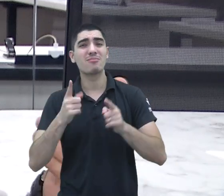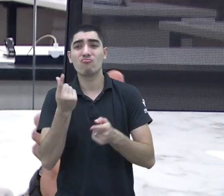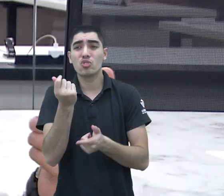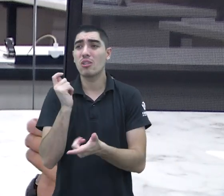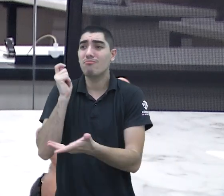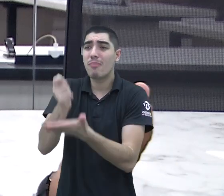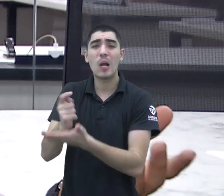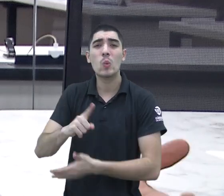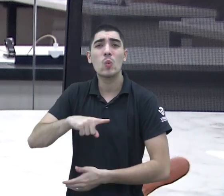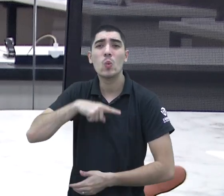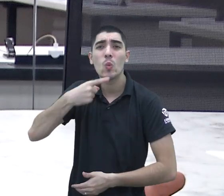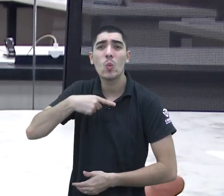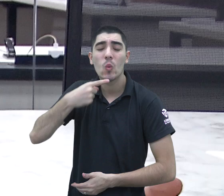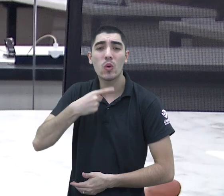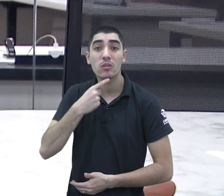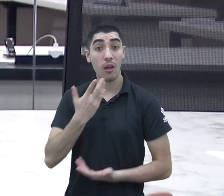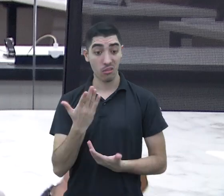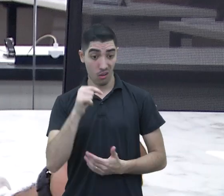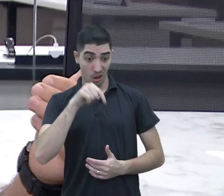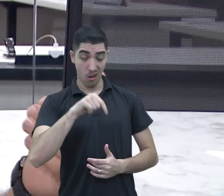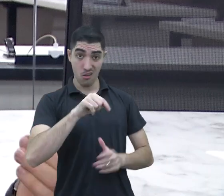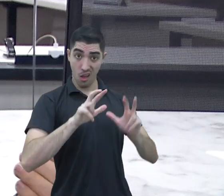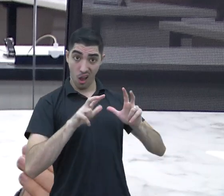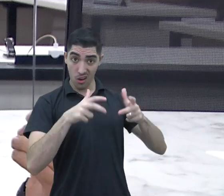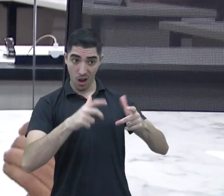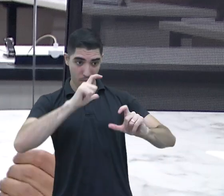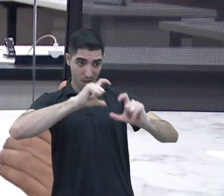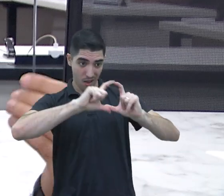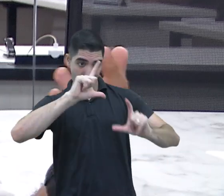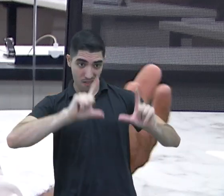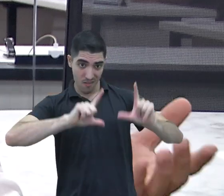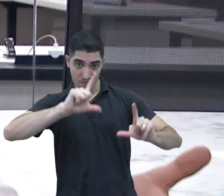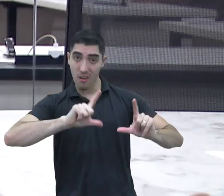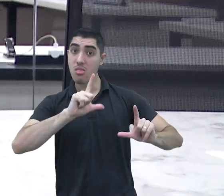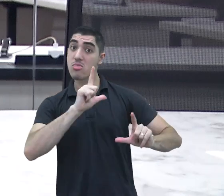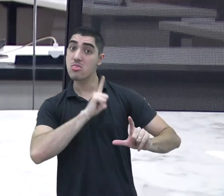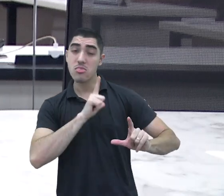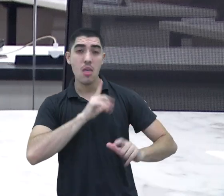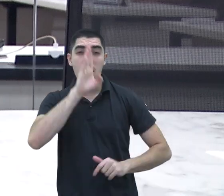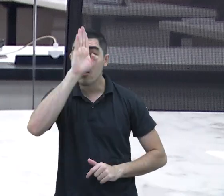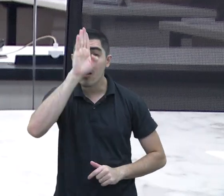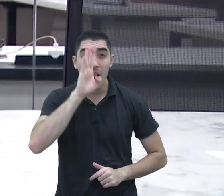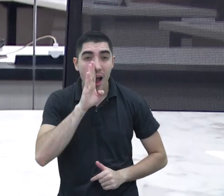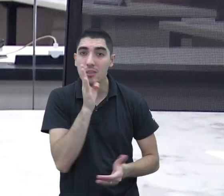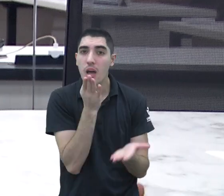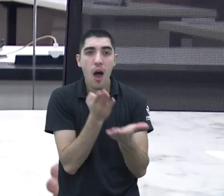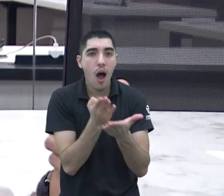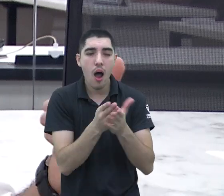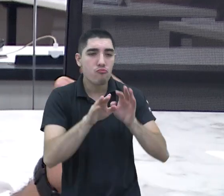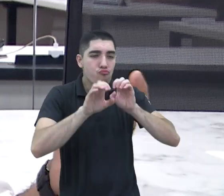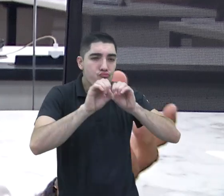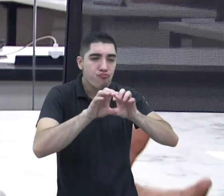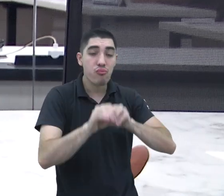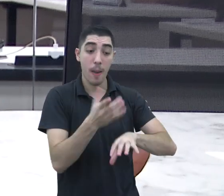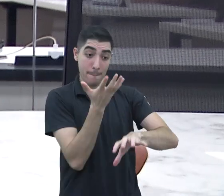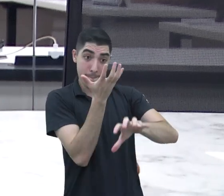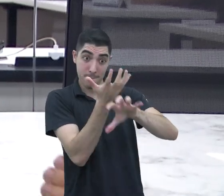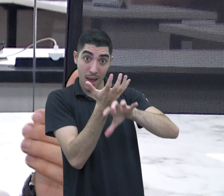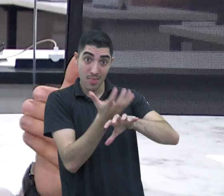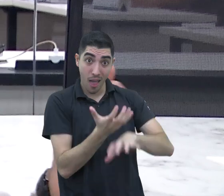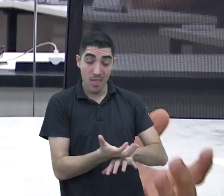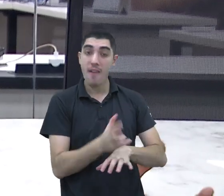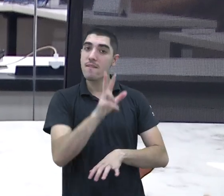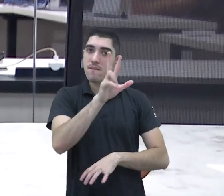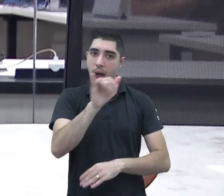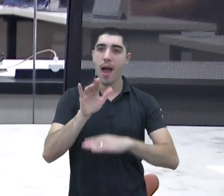preparatório e muitas vezes não têm condição de pagar. Quando a Câmara oferece isso por meio da nossa emissora, né? Videoaulas gratuitas